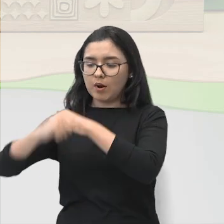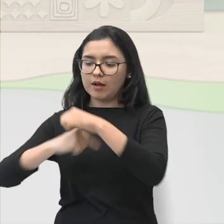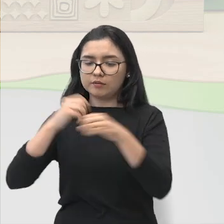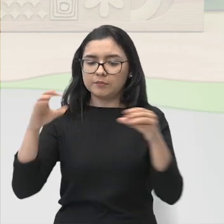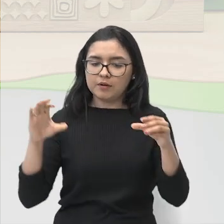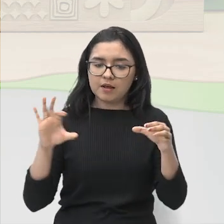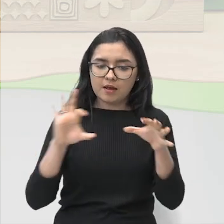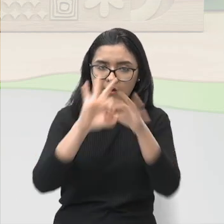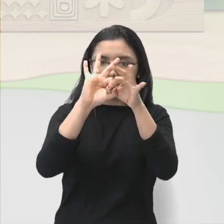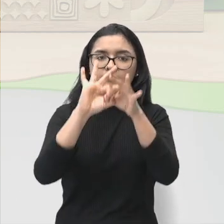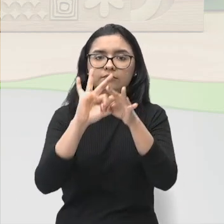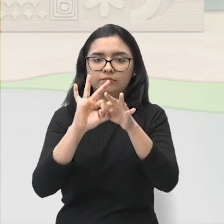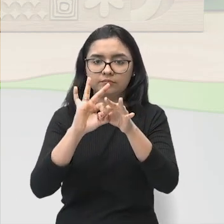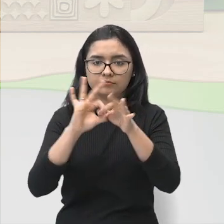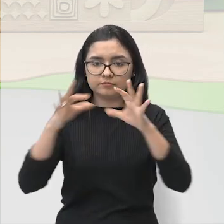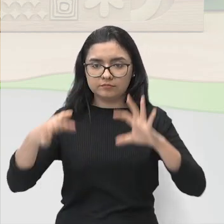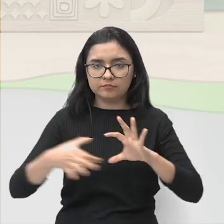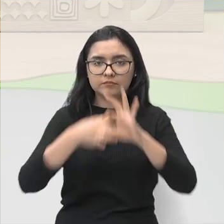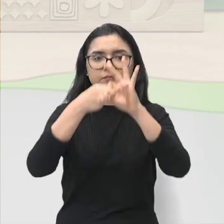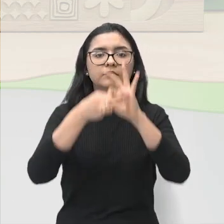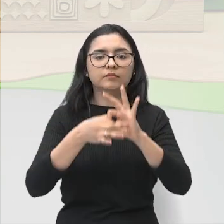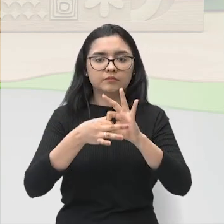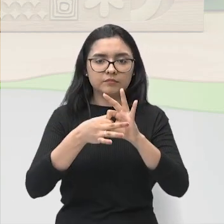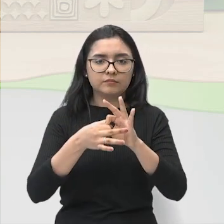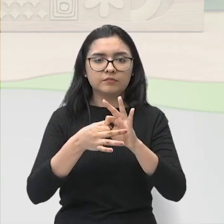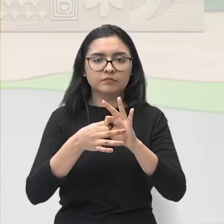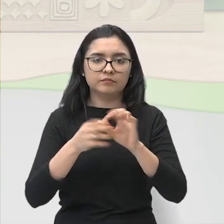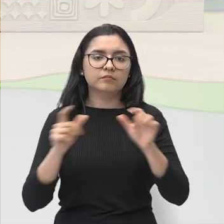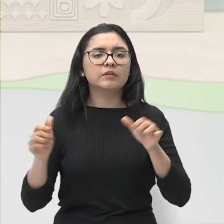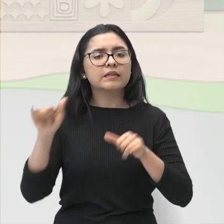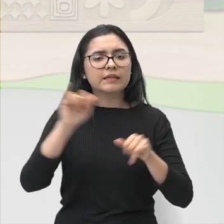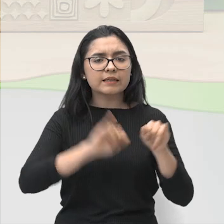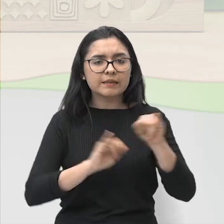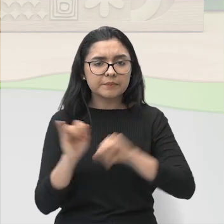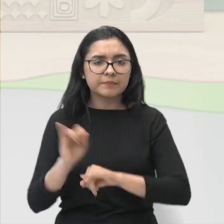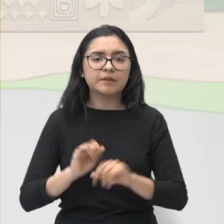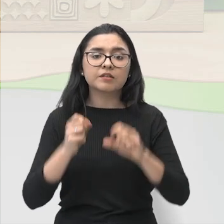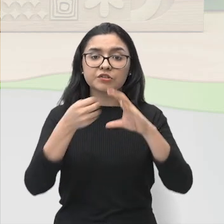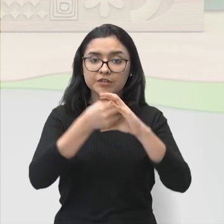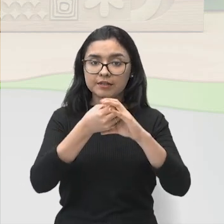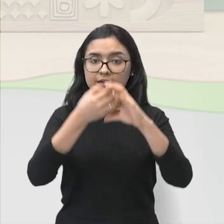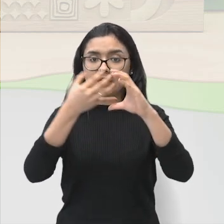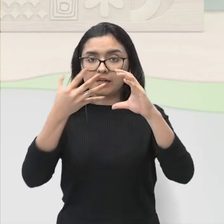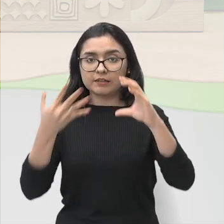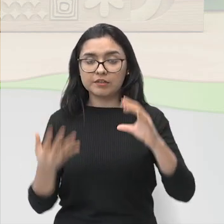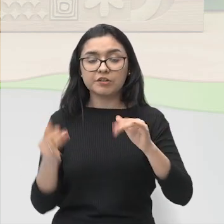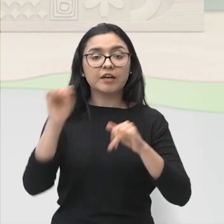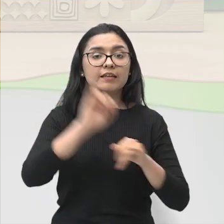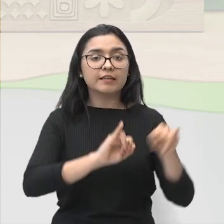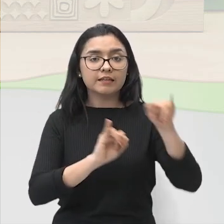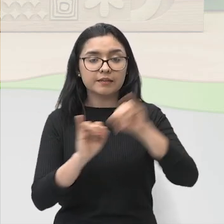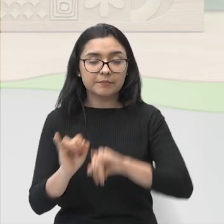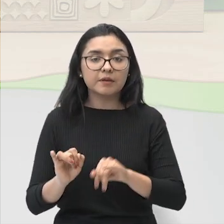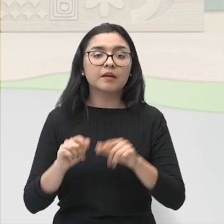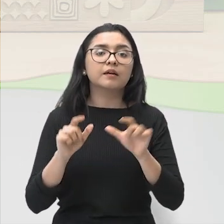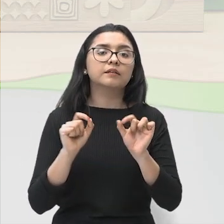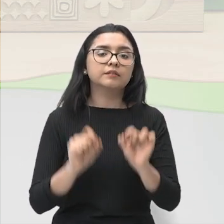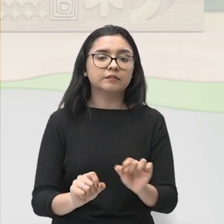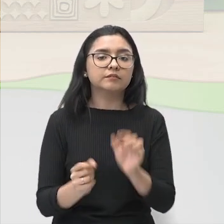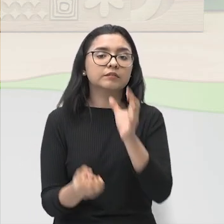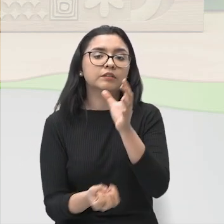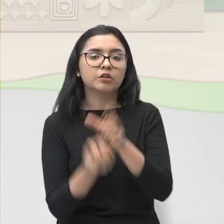átomos por ligações químicas, garantindo suas características químicas e